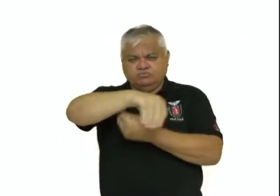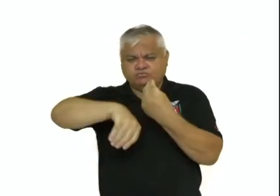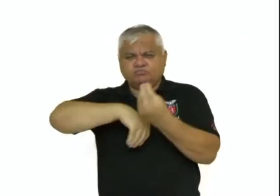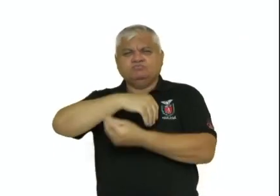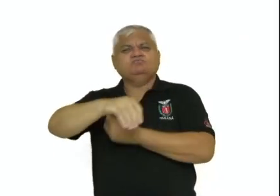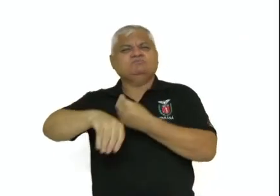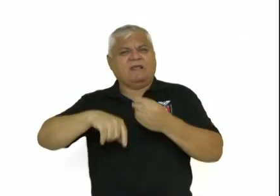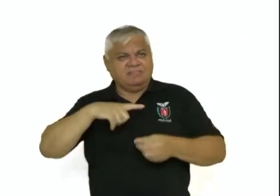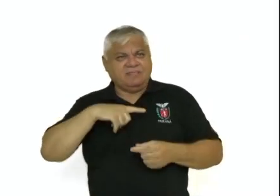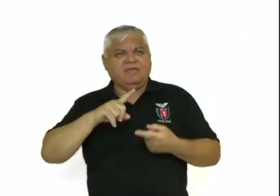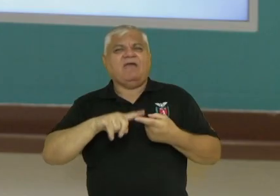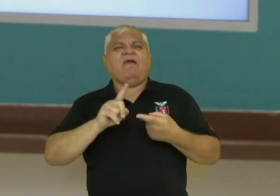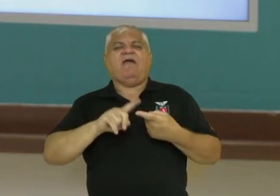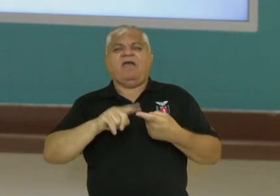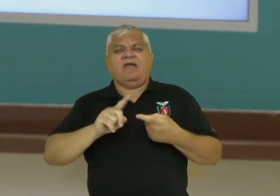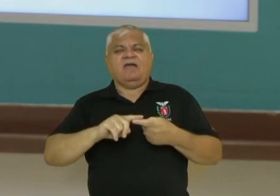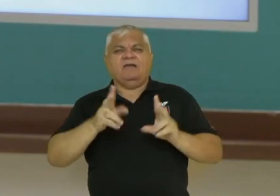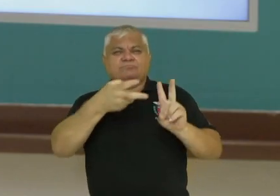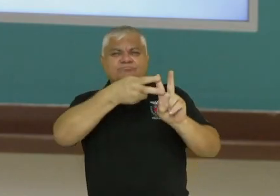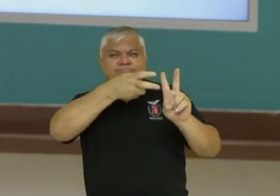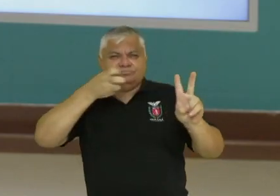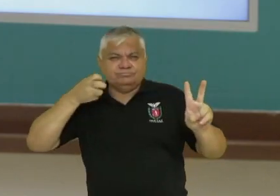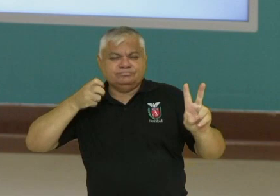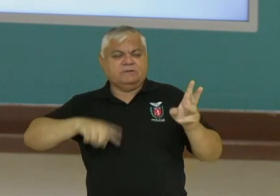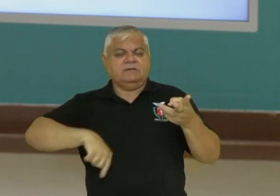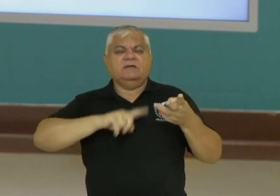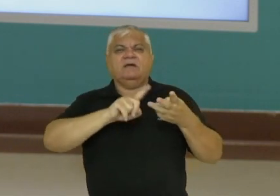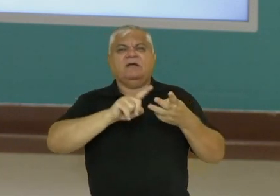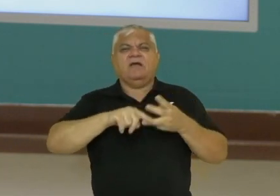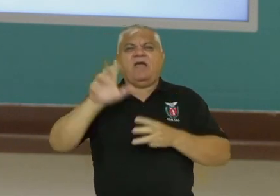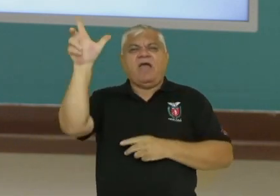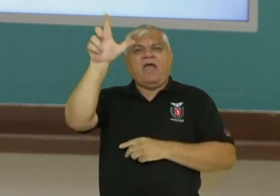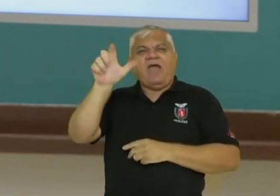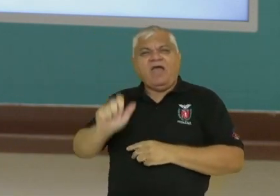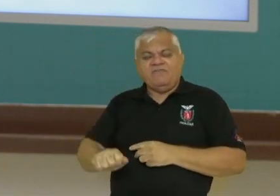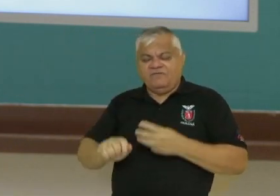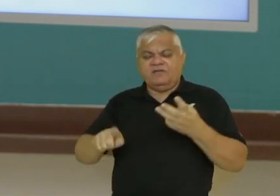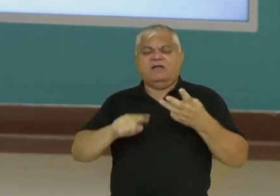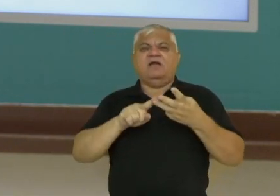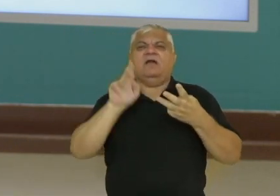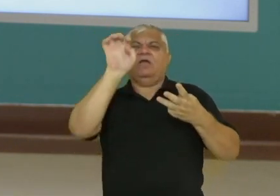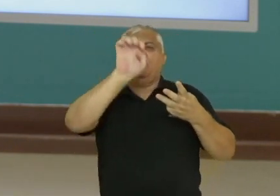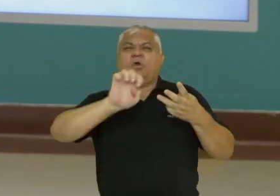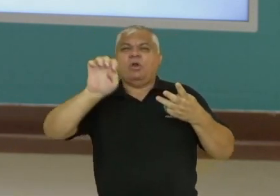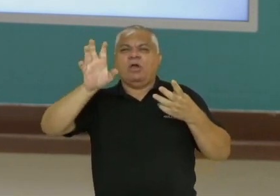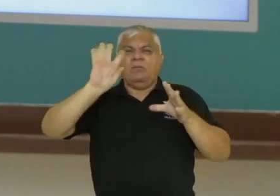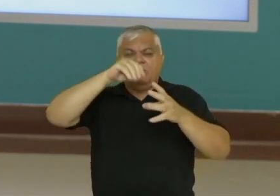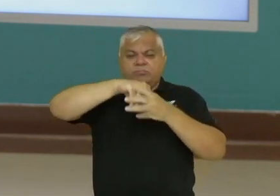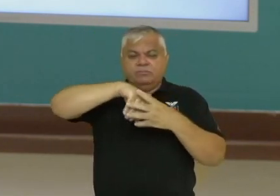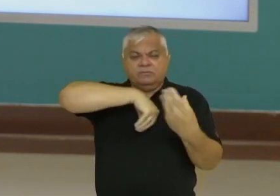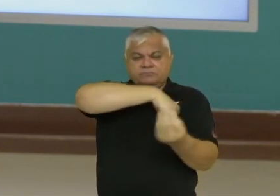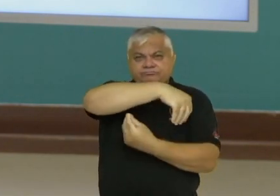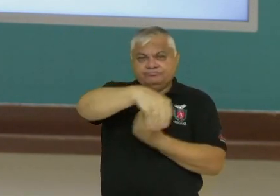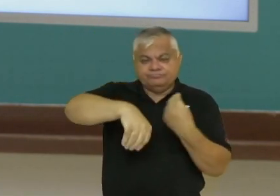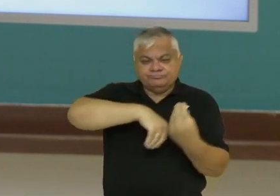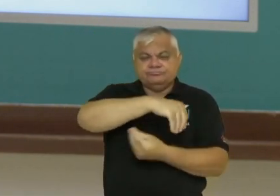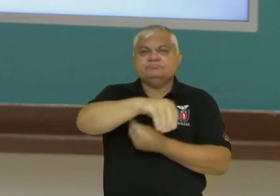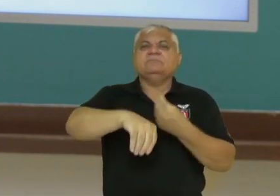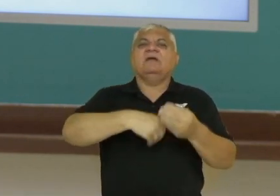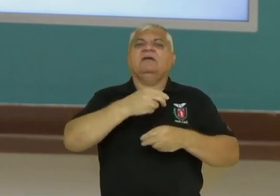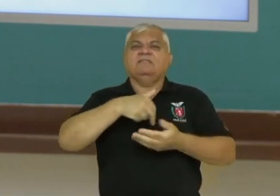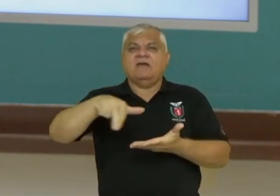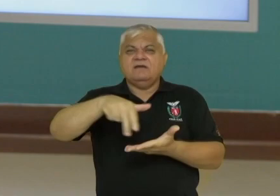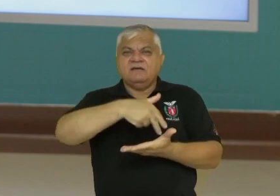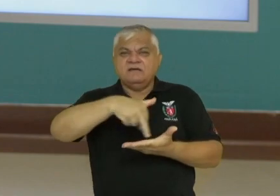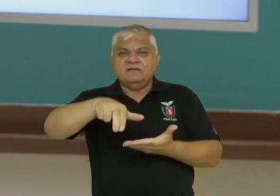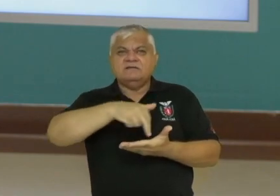grande. Nós temos a cultura indígena, a cultura africana e a cultura europeia. Toda essa mistura de diversas